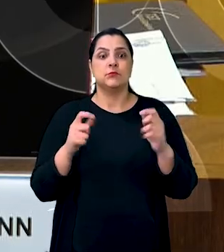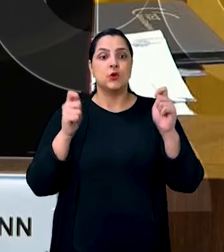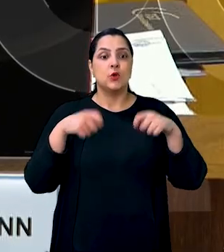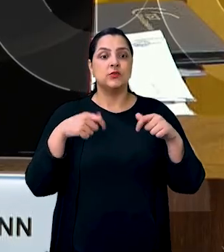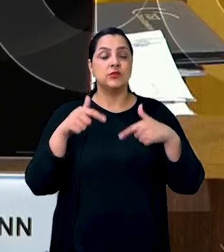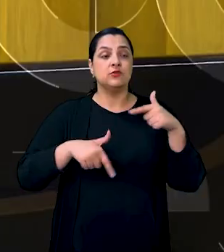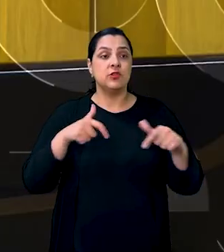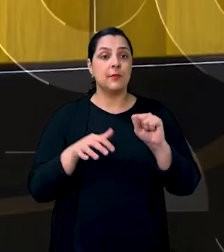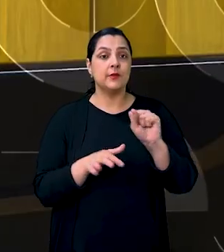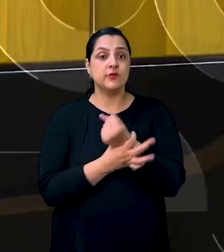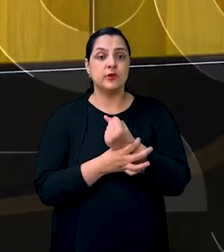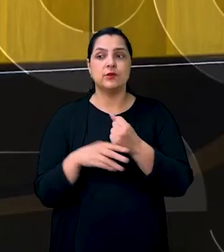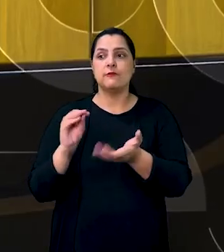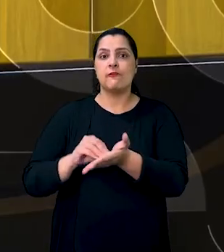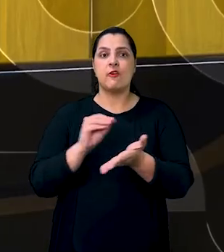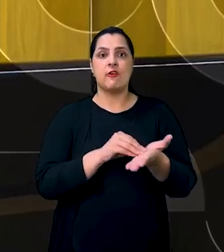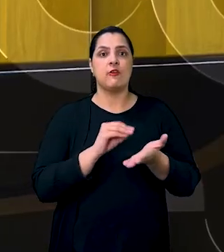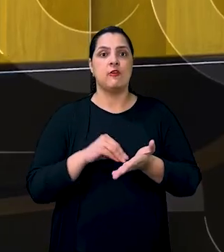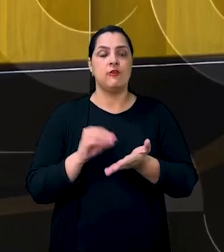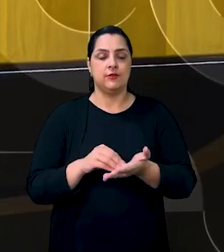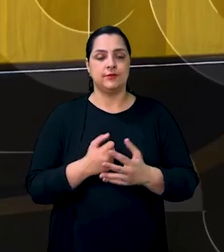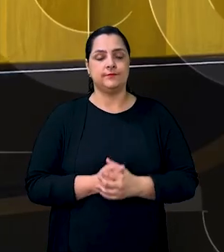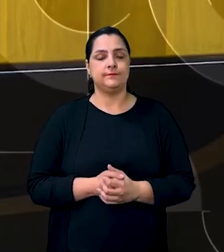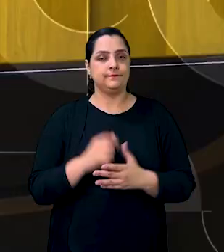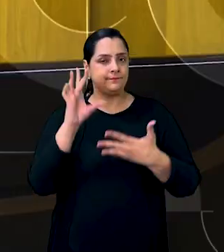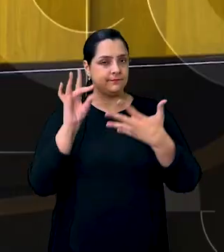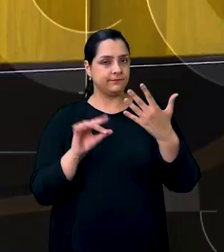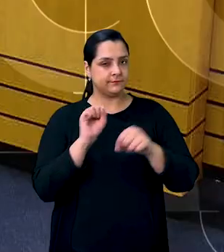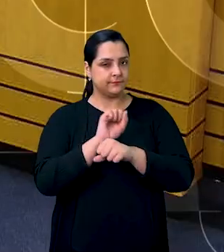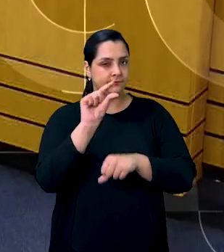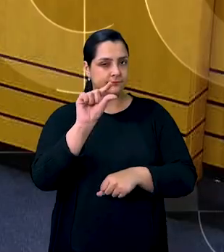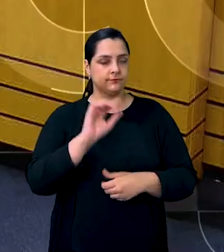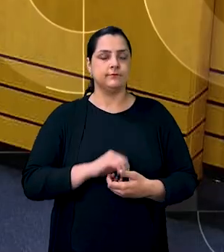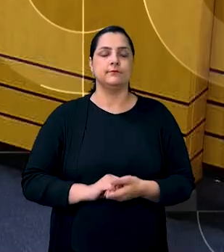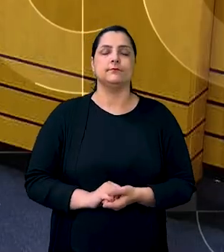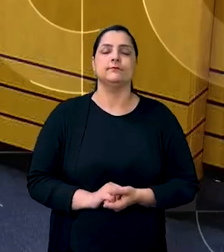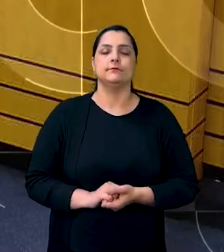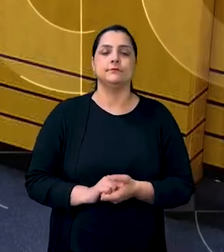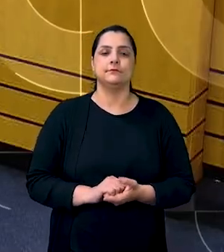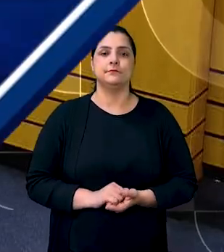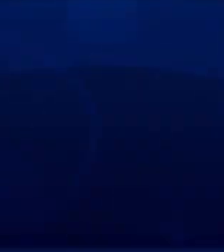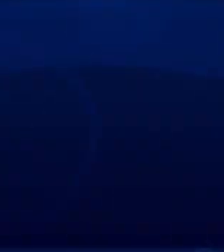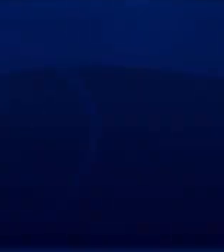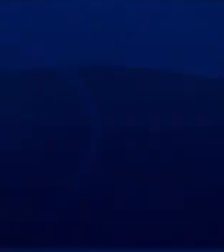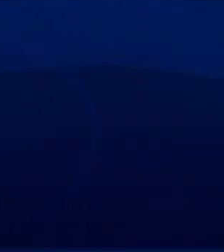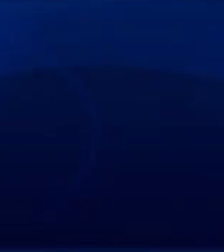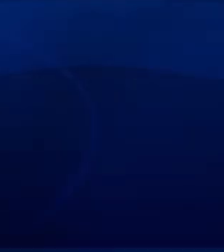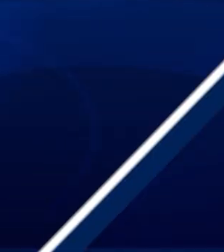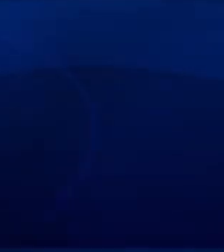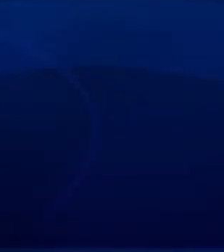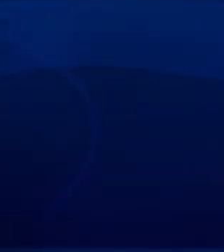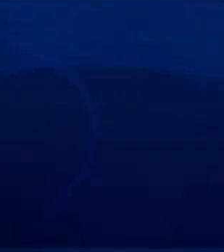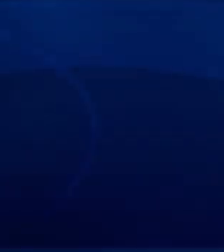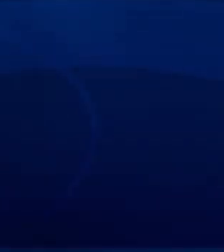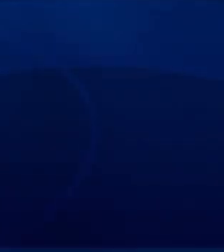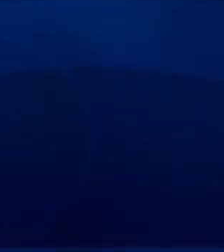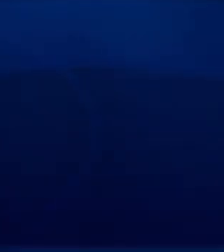em relação às condições de segurança do local de trabalho. Os detalhes em instantes.